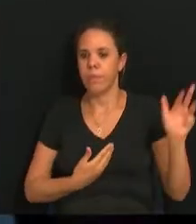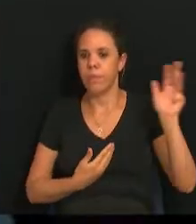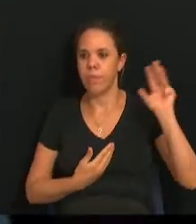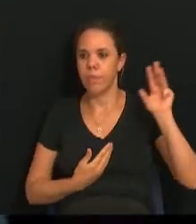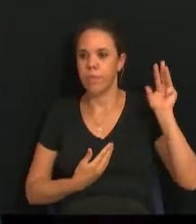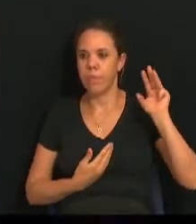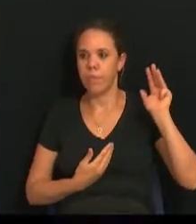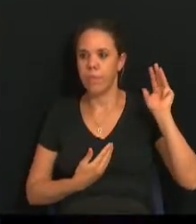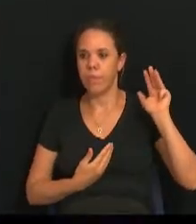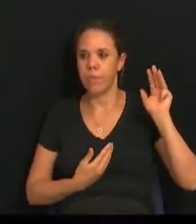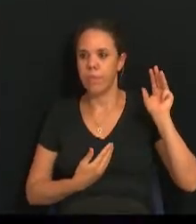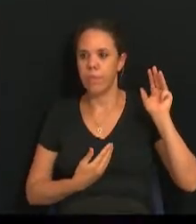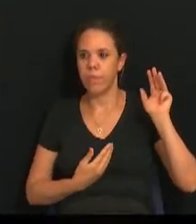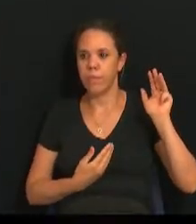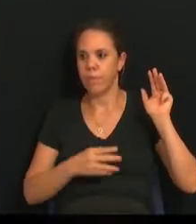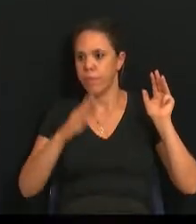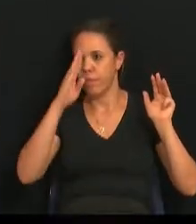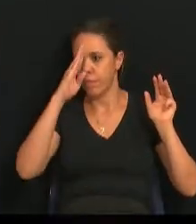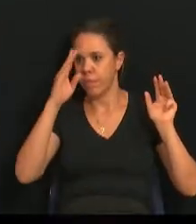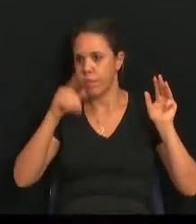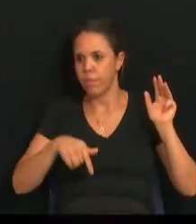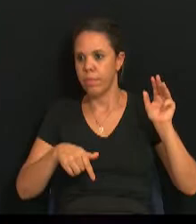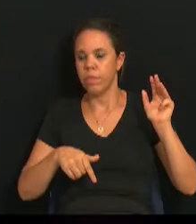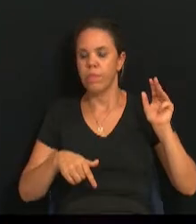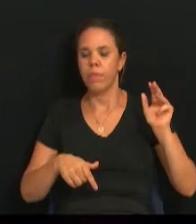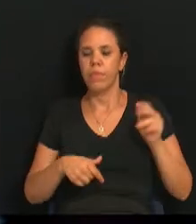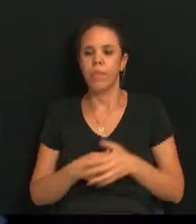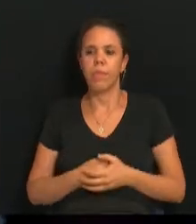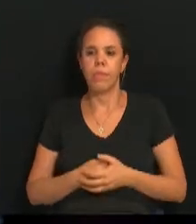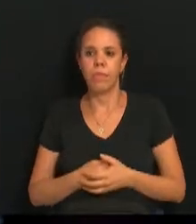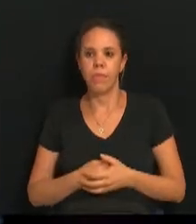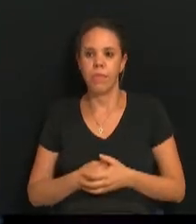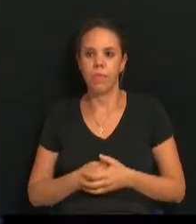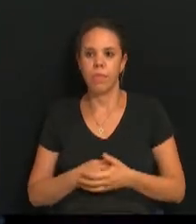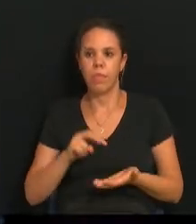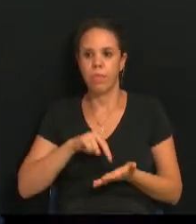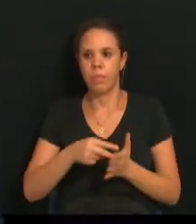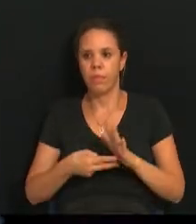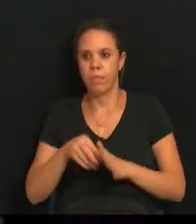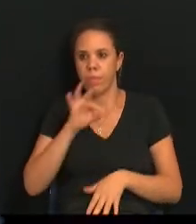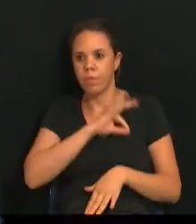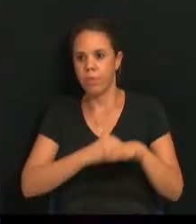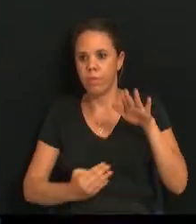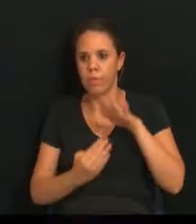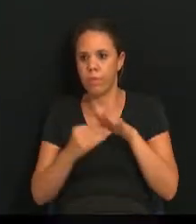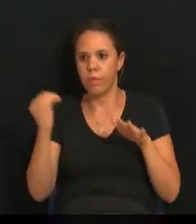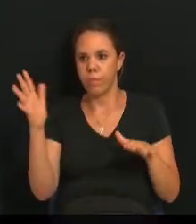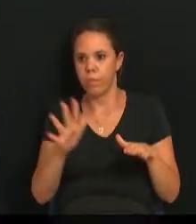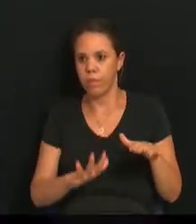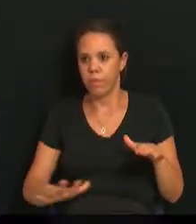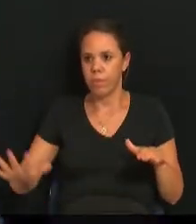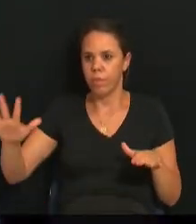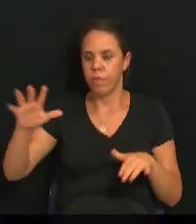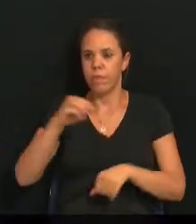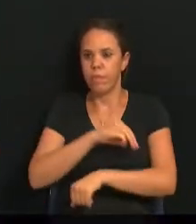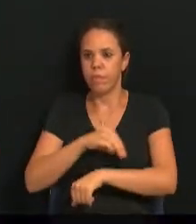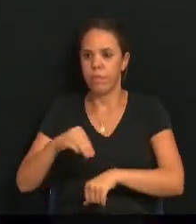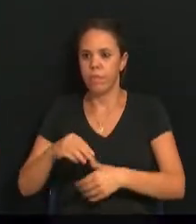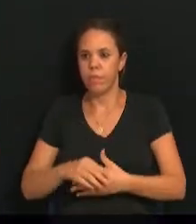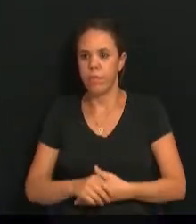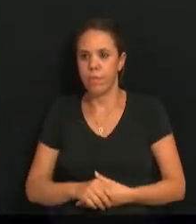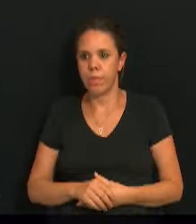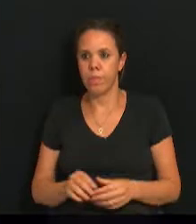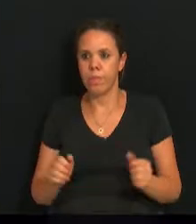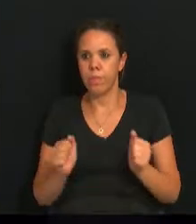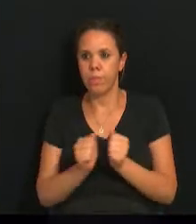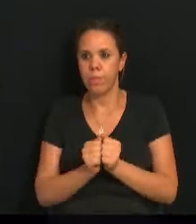Ele é um aspecto-chave, porque a lei do piso envolve não só a definição de um piso salarial nacional para o magistério, mas junto